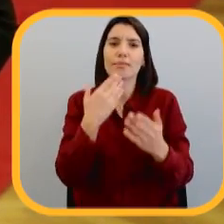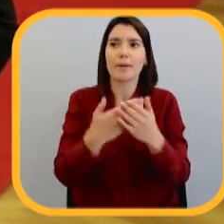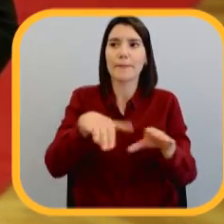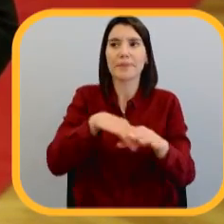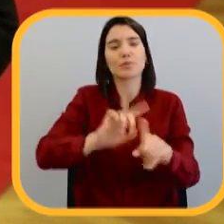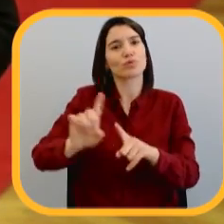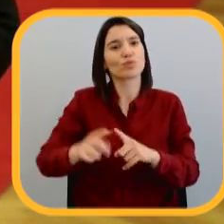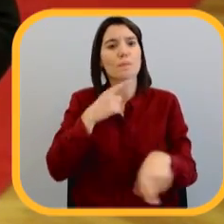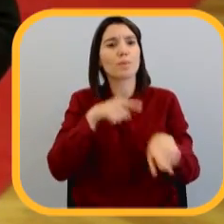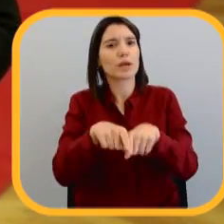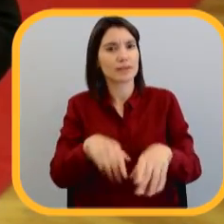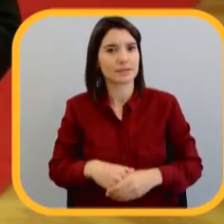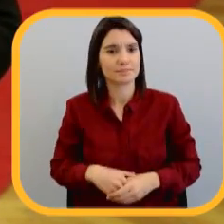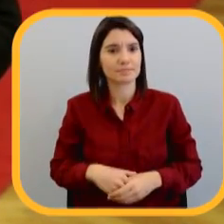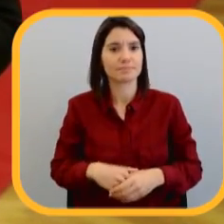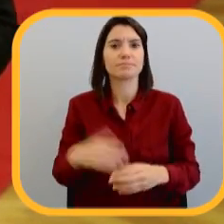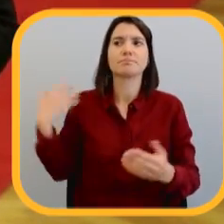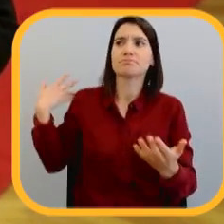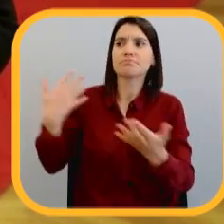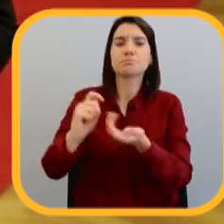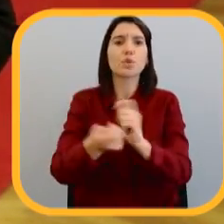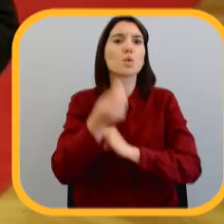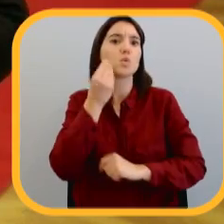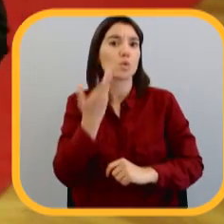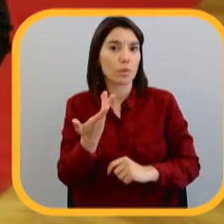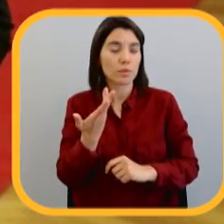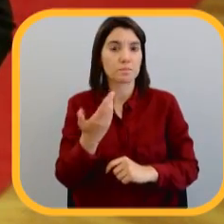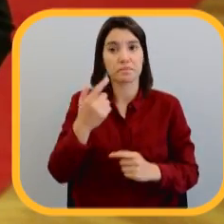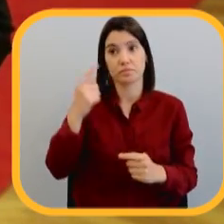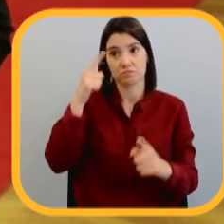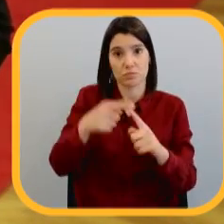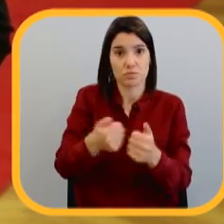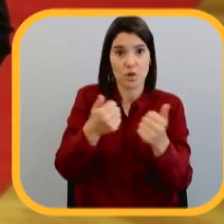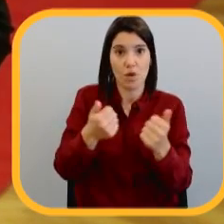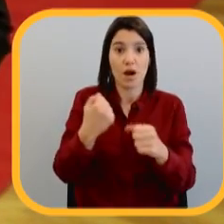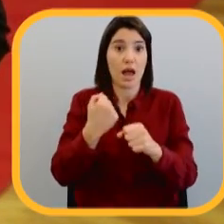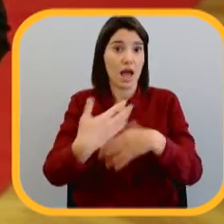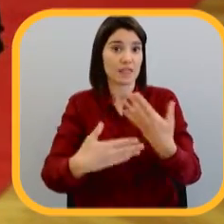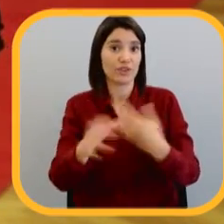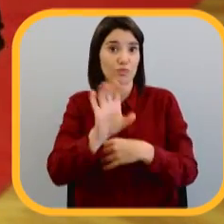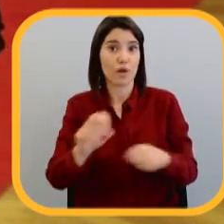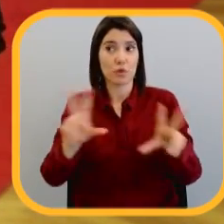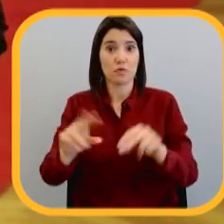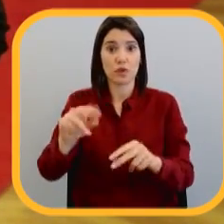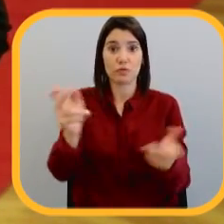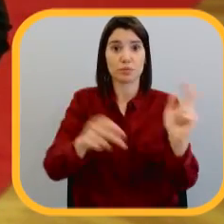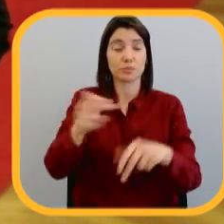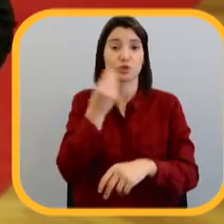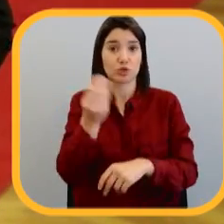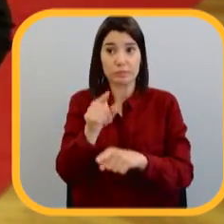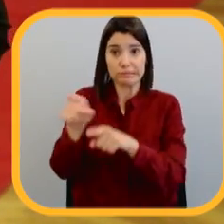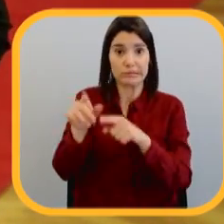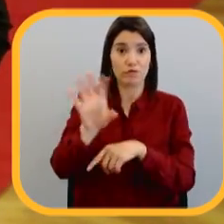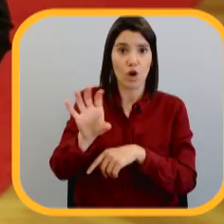fatores determinam as várias participações políticas? E como mudaram ao longo do tempo? Será que a solução passa pelas novas formas de ativismo que têm